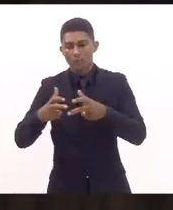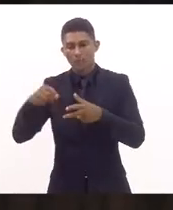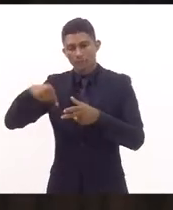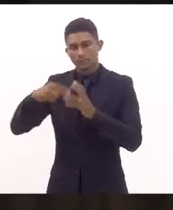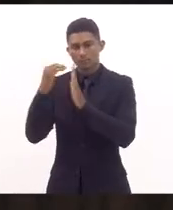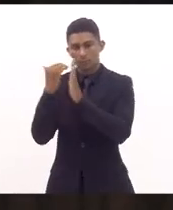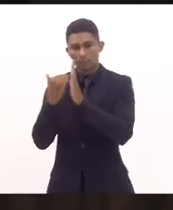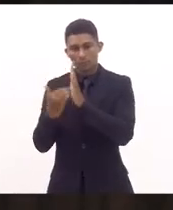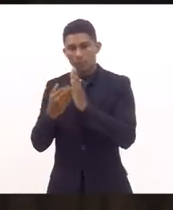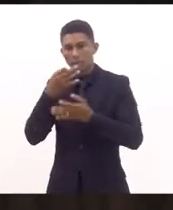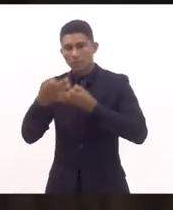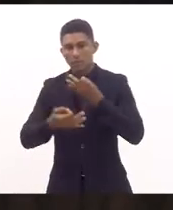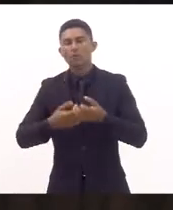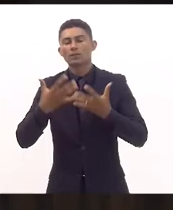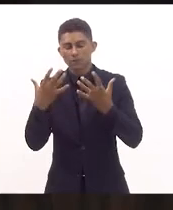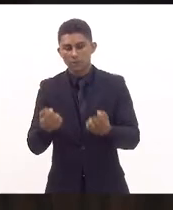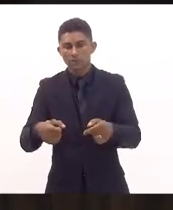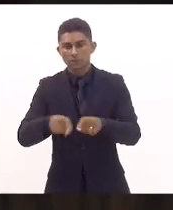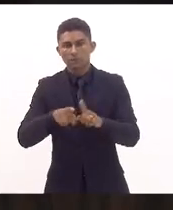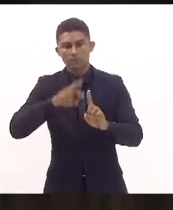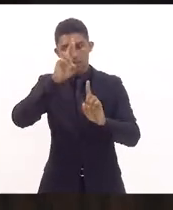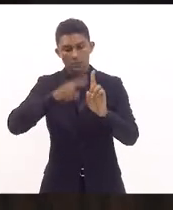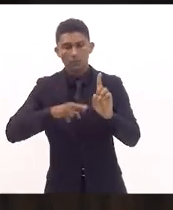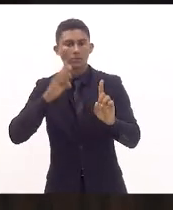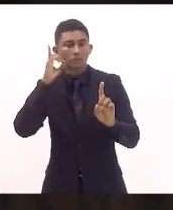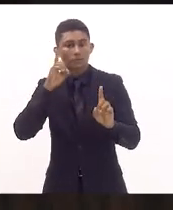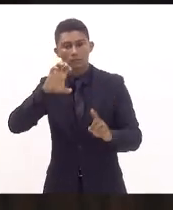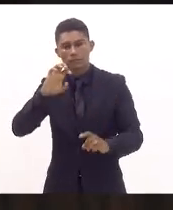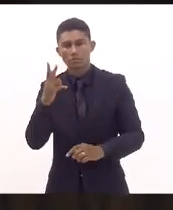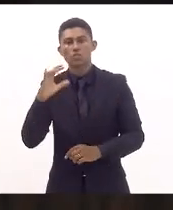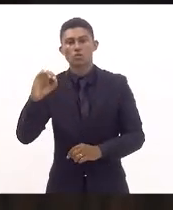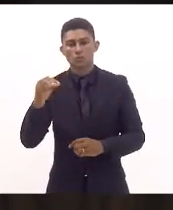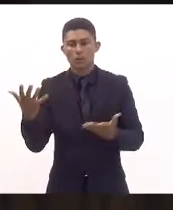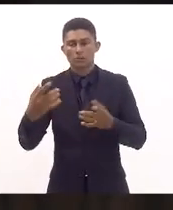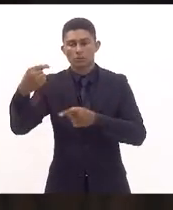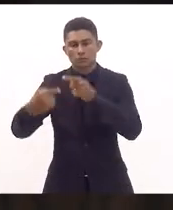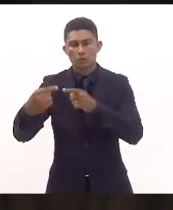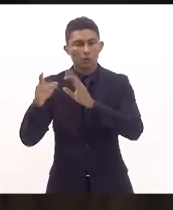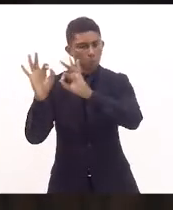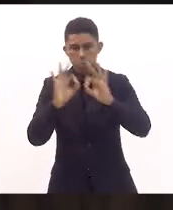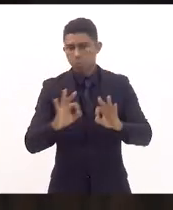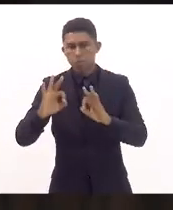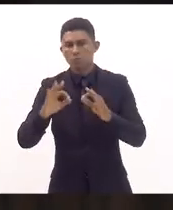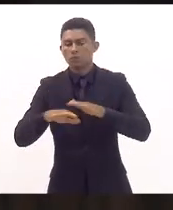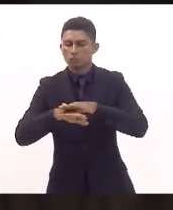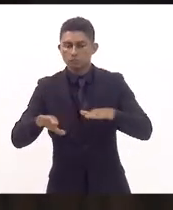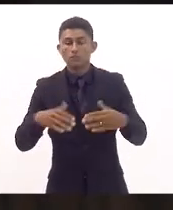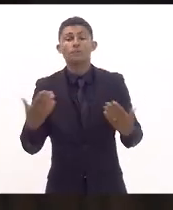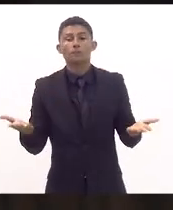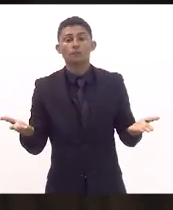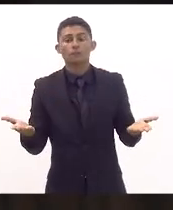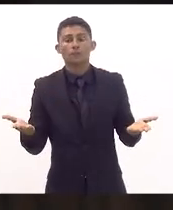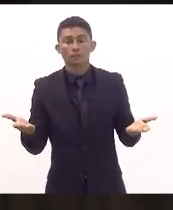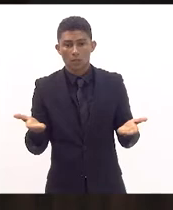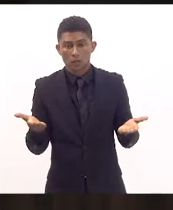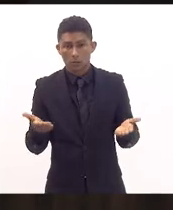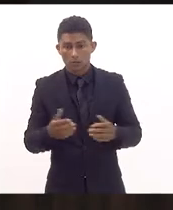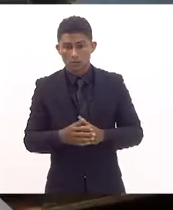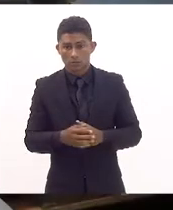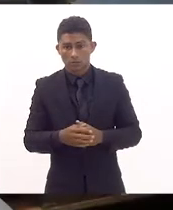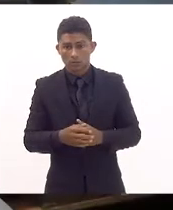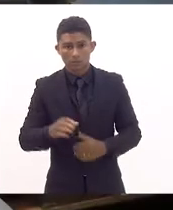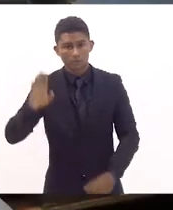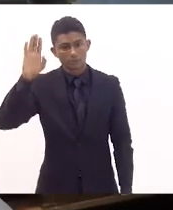Internas e Proposições Externas, favorável ao relator, deputado Chico Machado. Em discussão, não havendo quem queira discutir, encerrada a discussão.